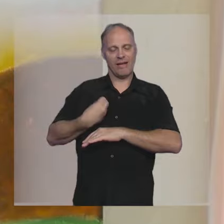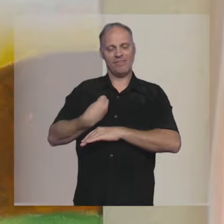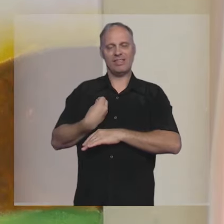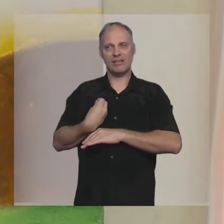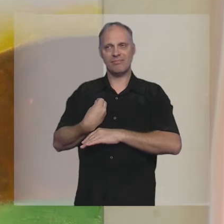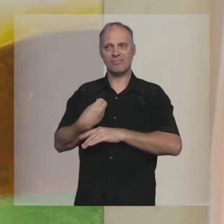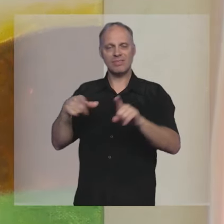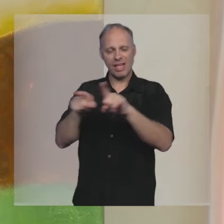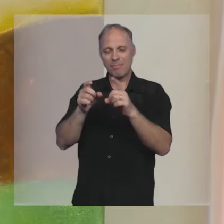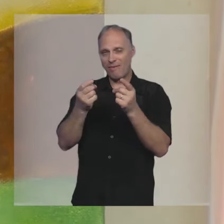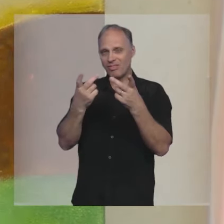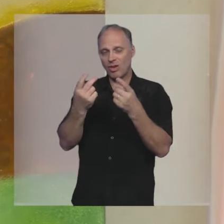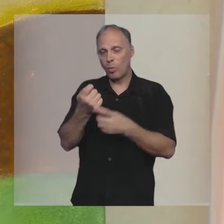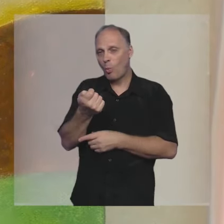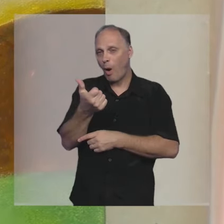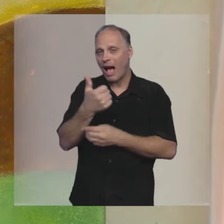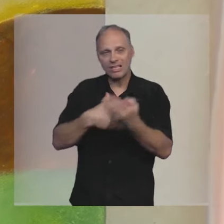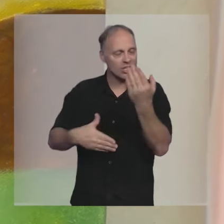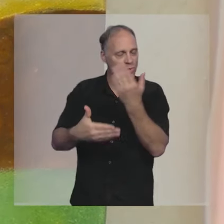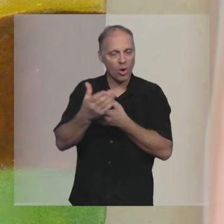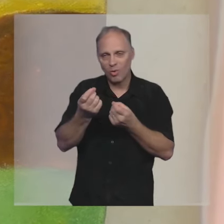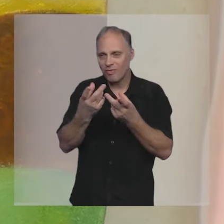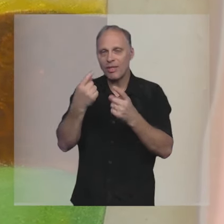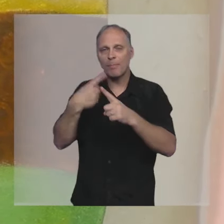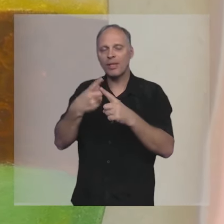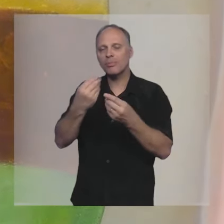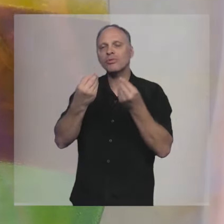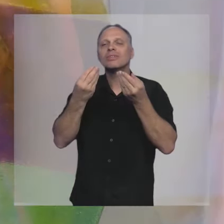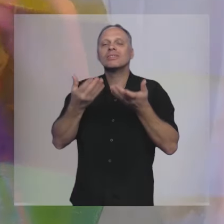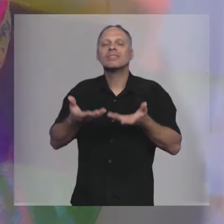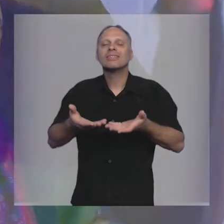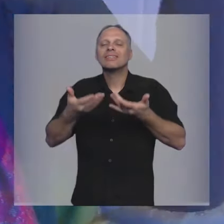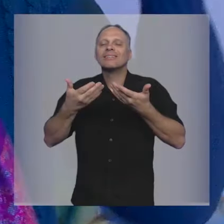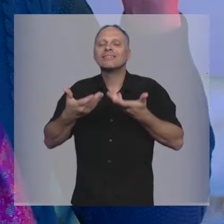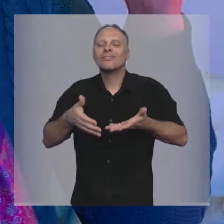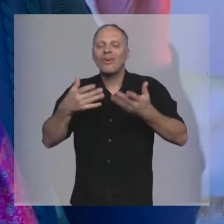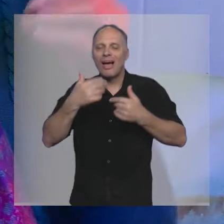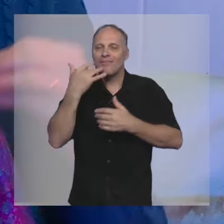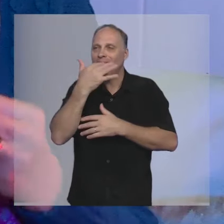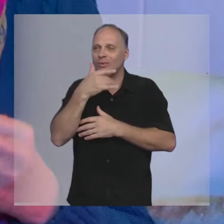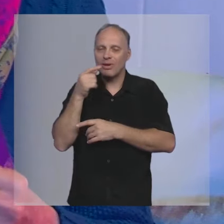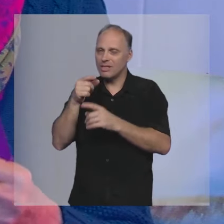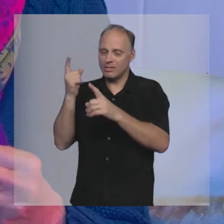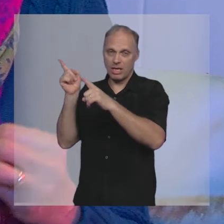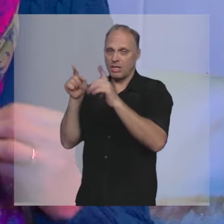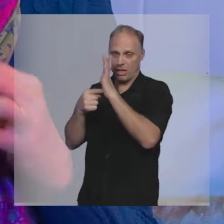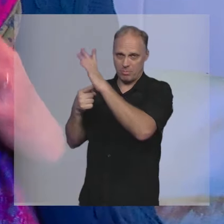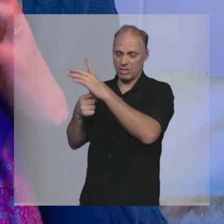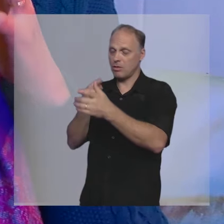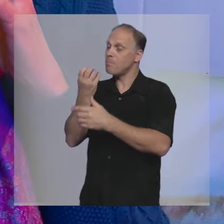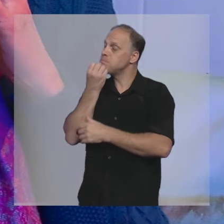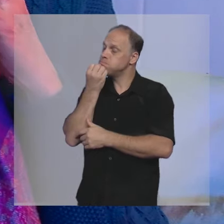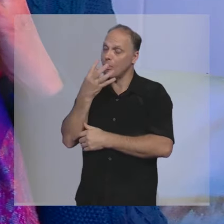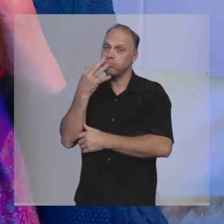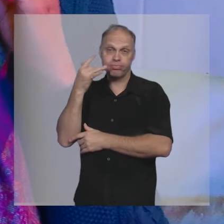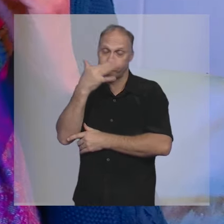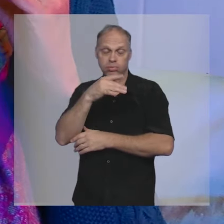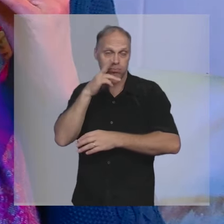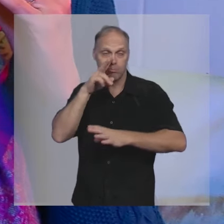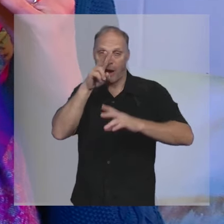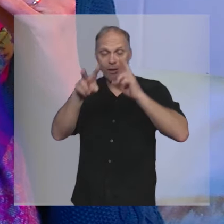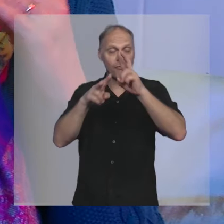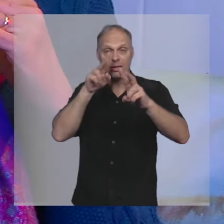Eu também vendi quase todos porque eles são muito suaves, as cores. Esse até é bem colorido, mas como